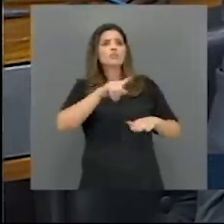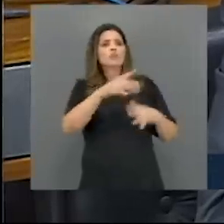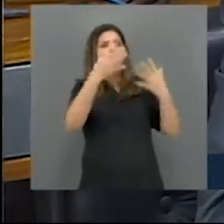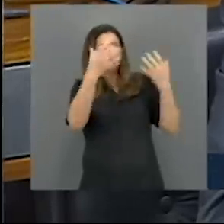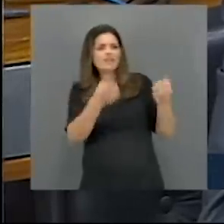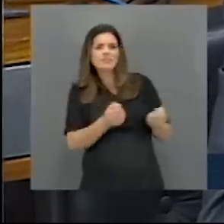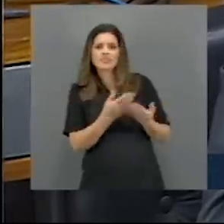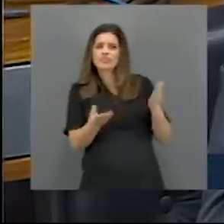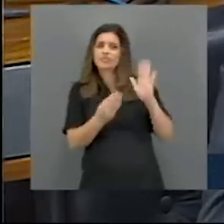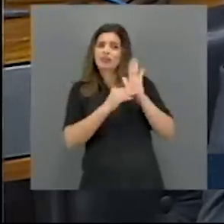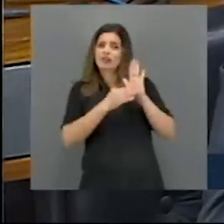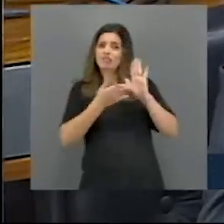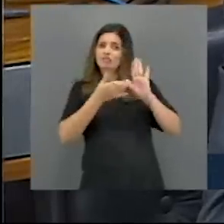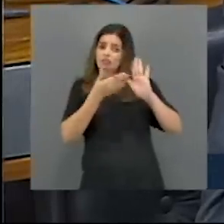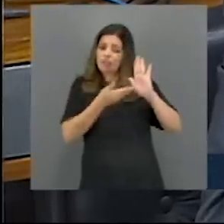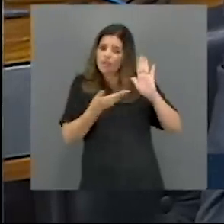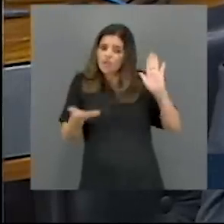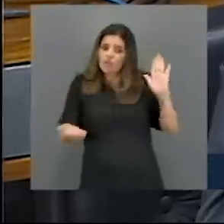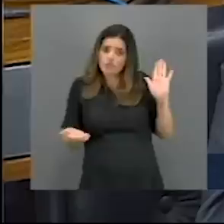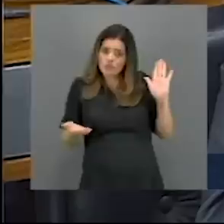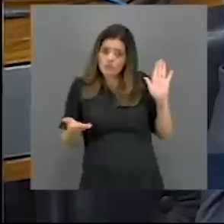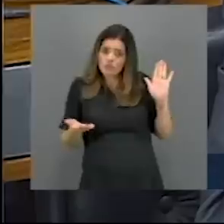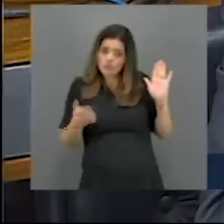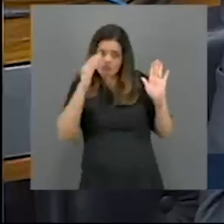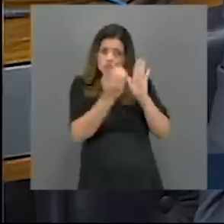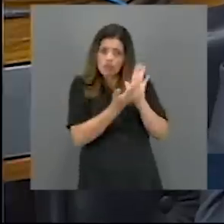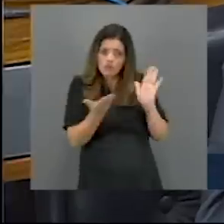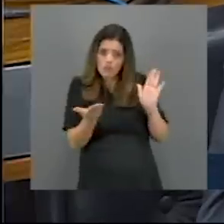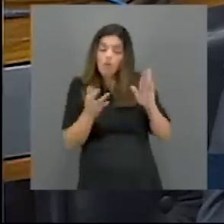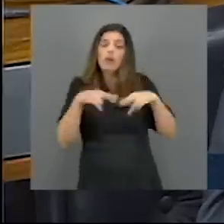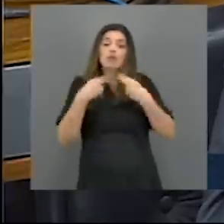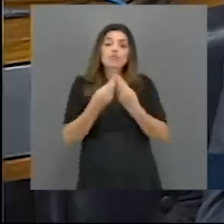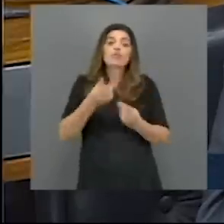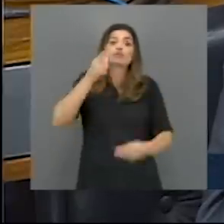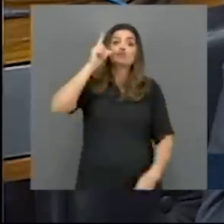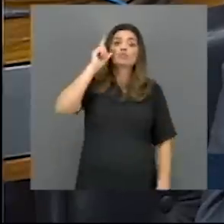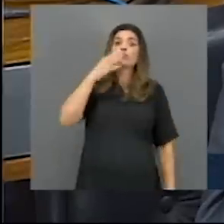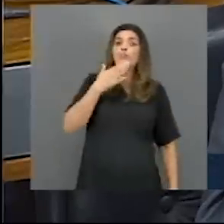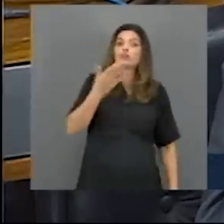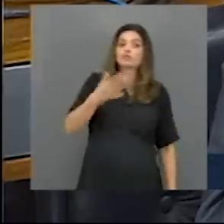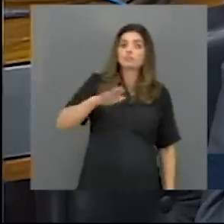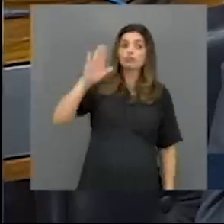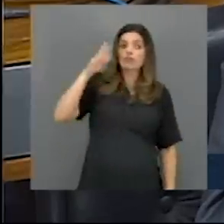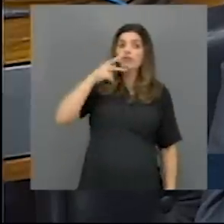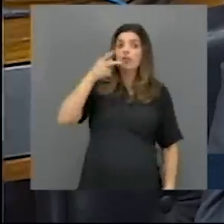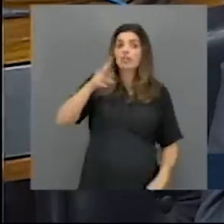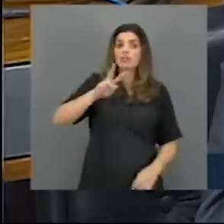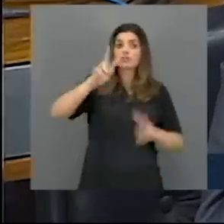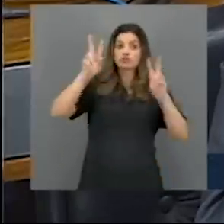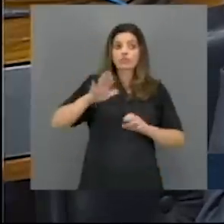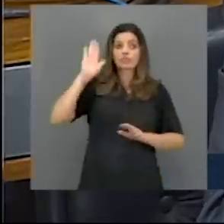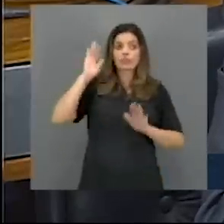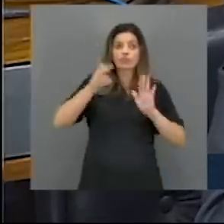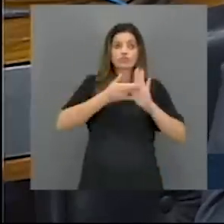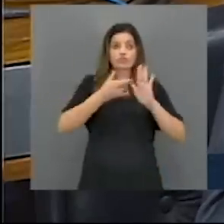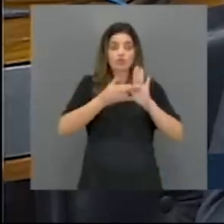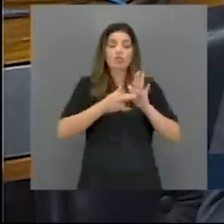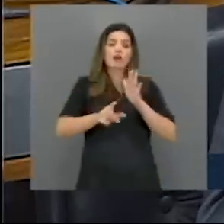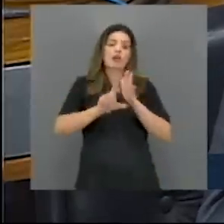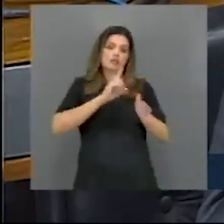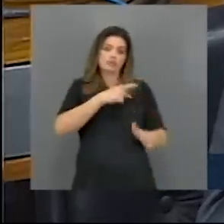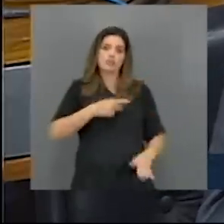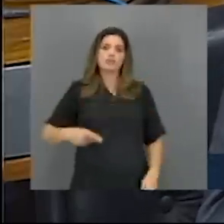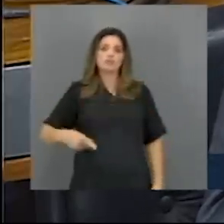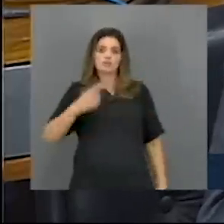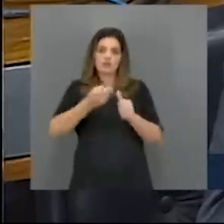daquilo que está literalmente expresso no regimento. Mas, senhor presidente, na reunião de ontem, eu solicitei a palavra para a realização de uma questão de ordem momentos antes do presidente Davi